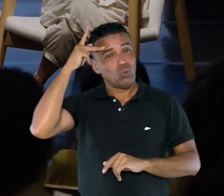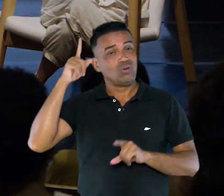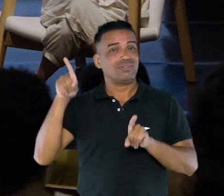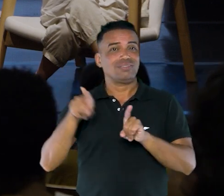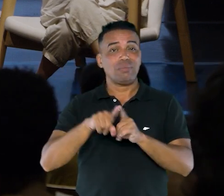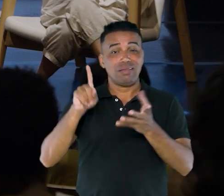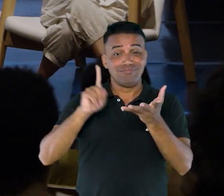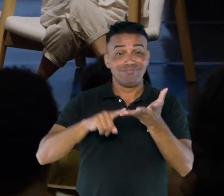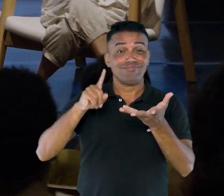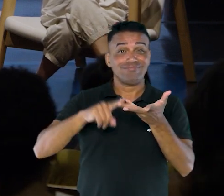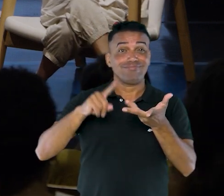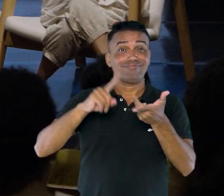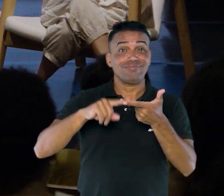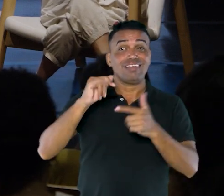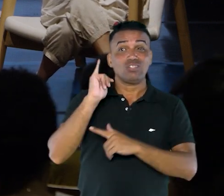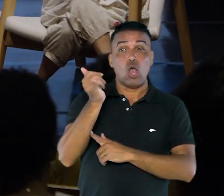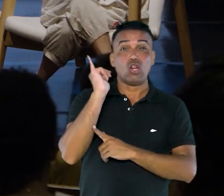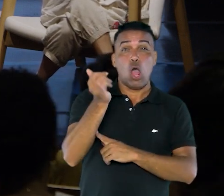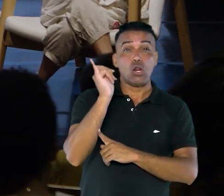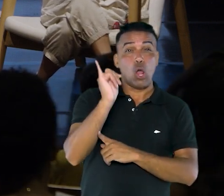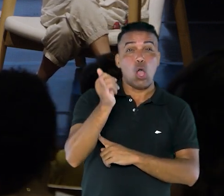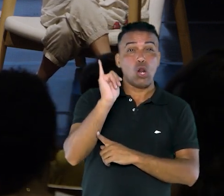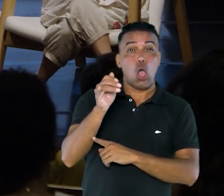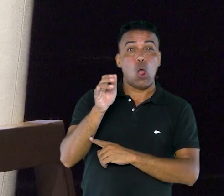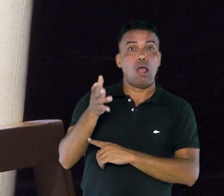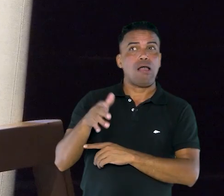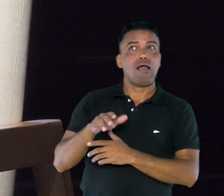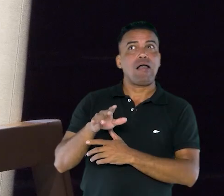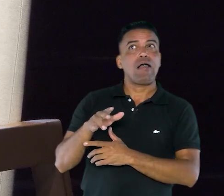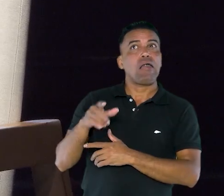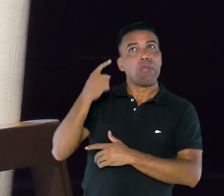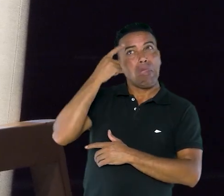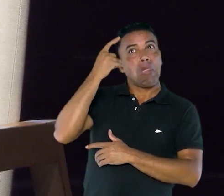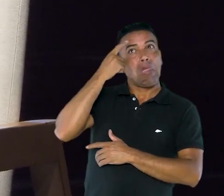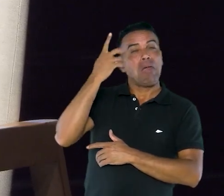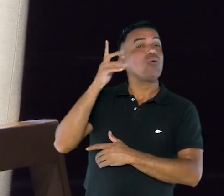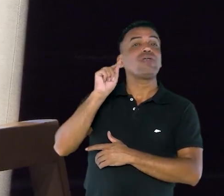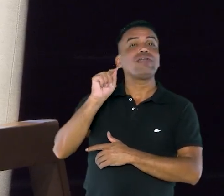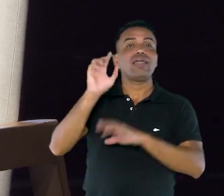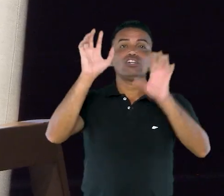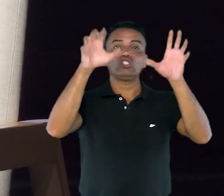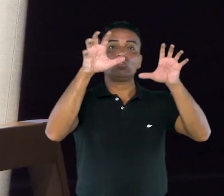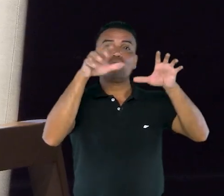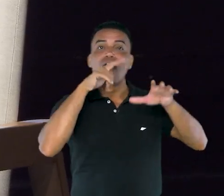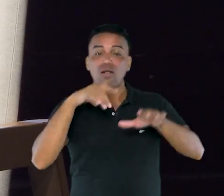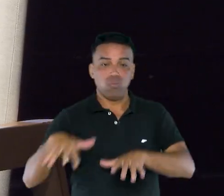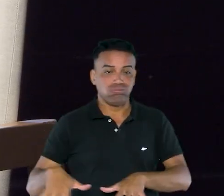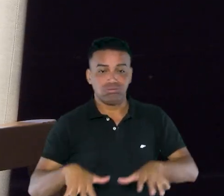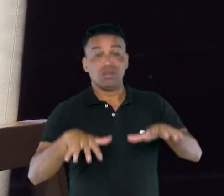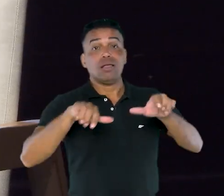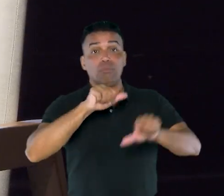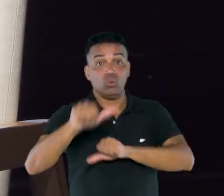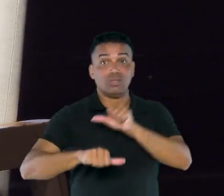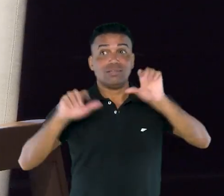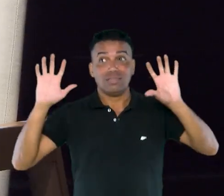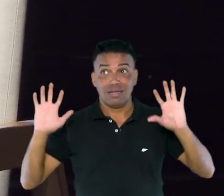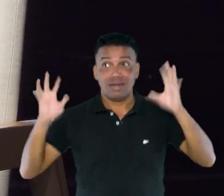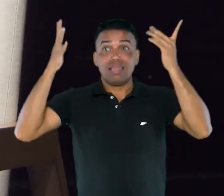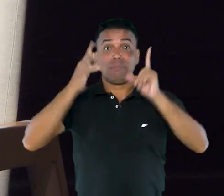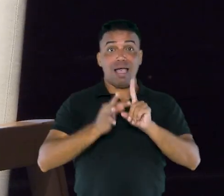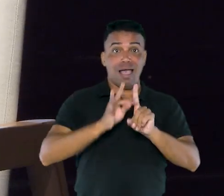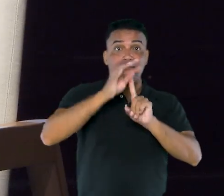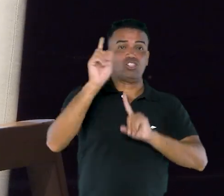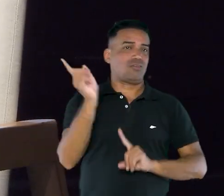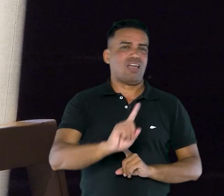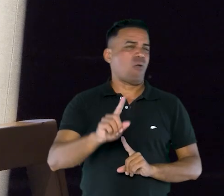alvo de uma série de outras narrativas sobre o que é essa inundação. Não é mudança climática, sei lá, outra coisa